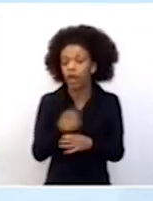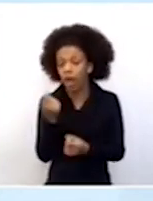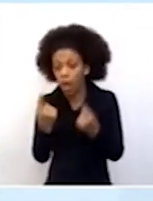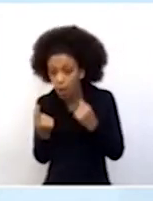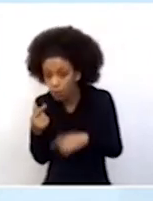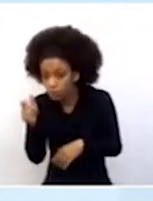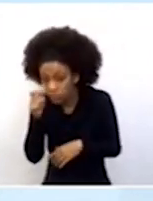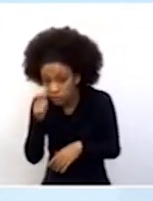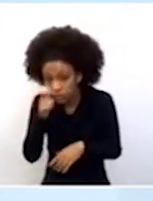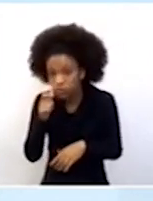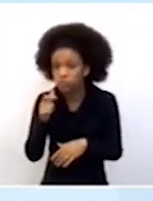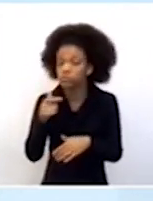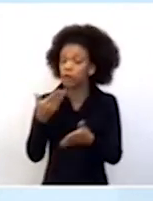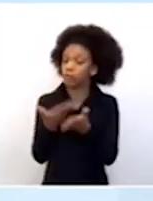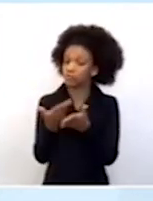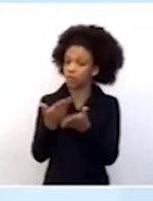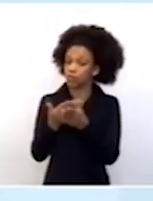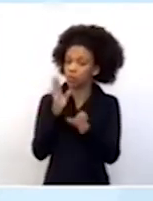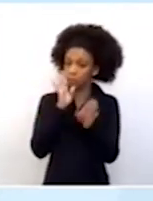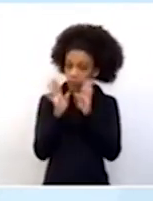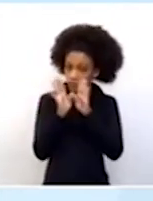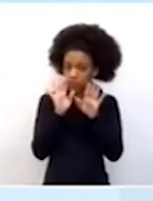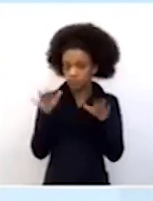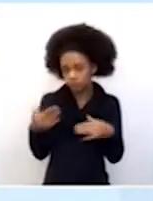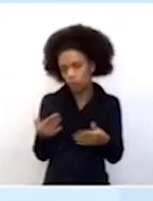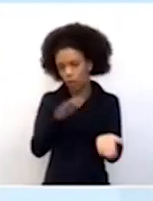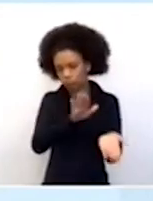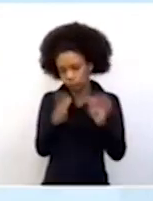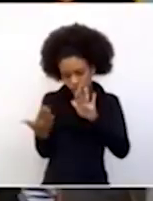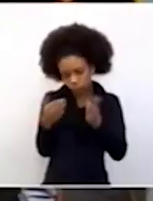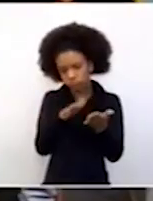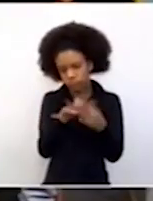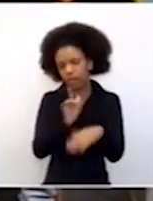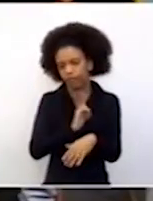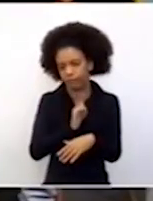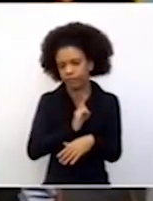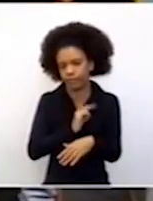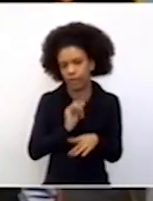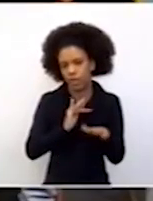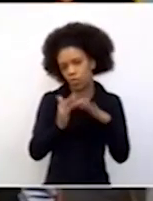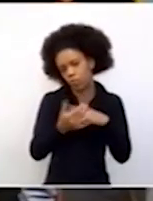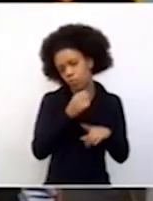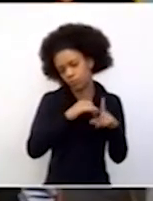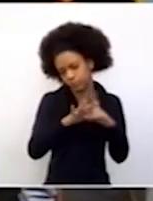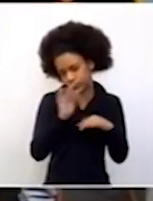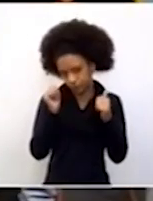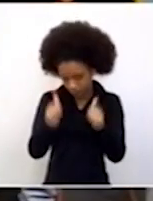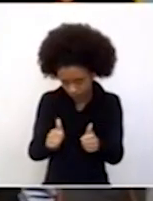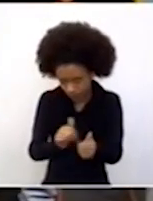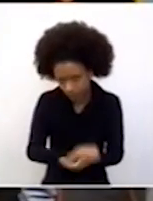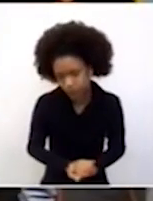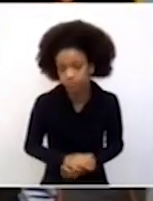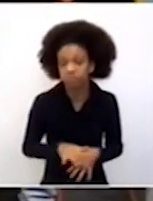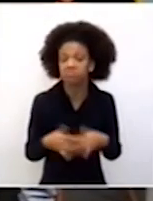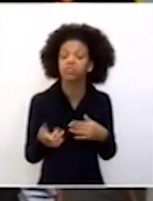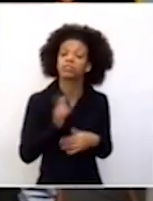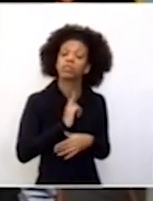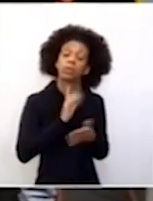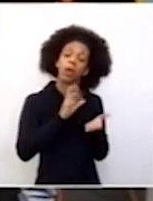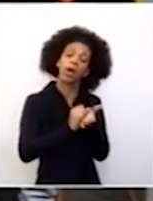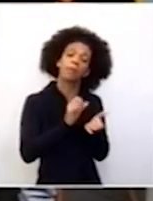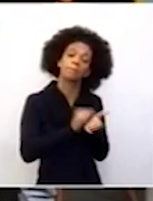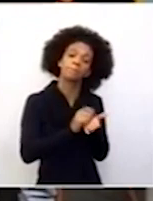pelo Facebook, né? Então, o site ele permite essa interface com as redes sociais. Tá vendo? Além do, né, você ter o aplicativo, nós